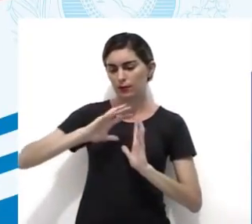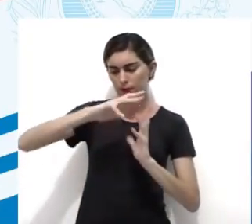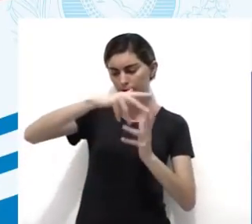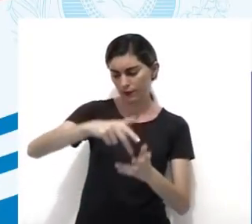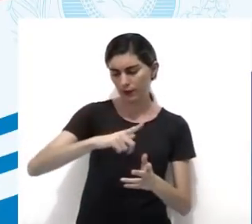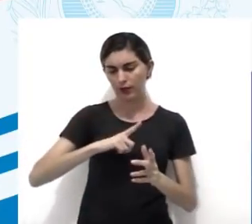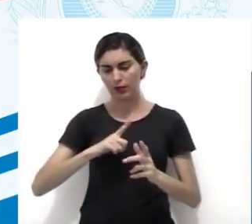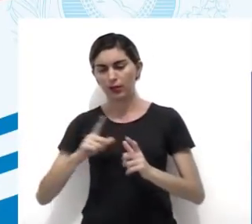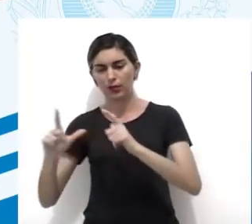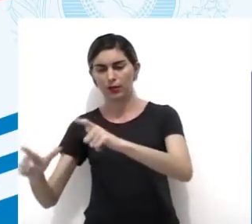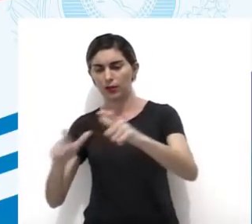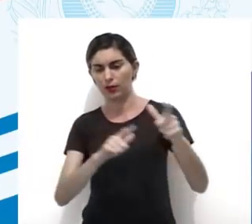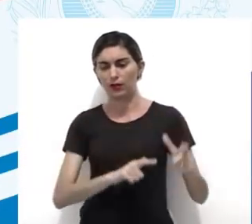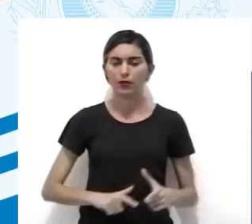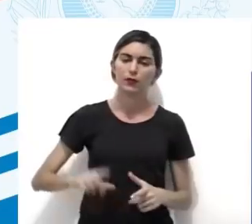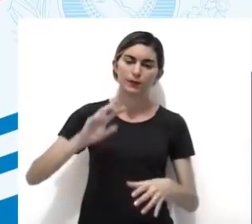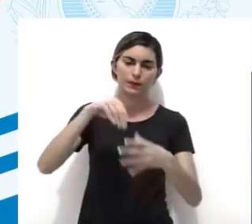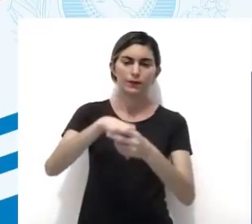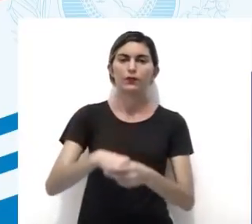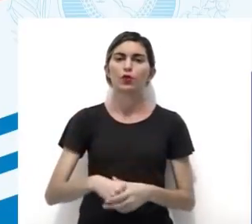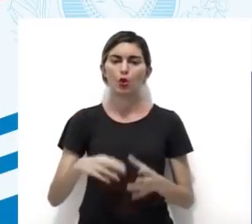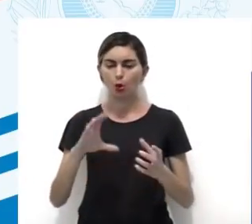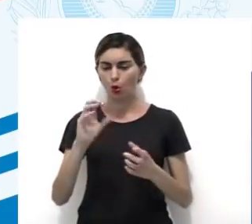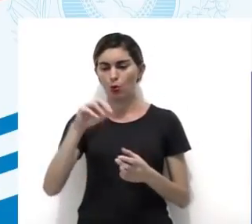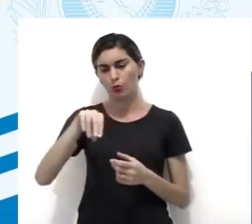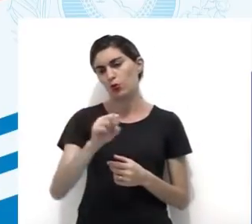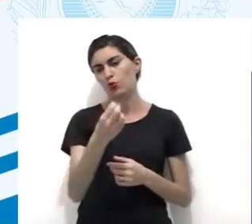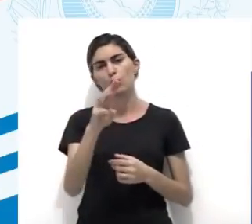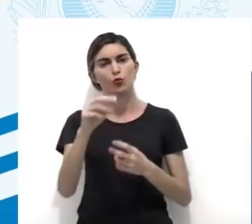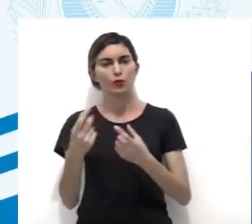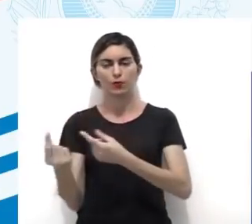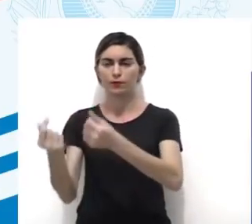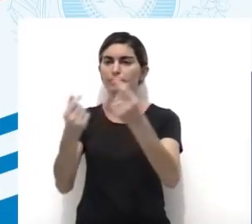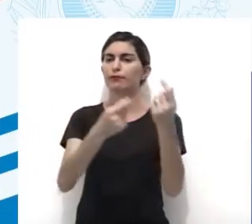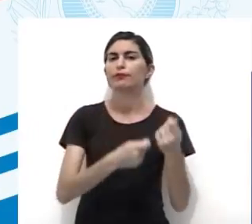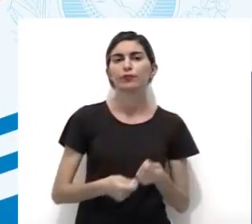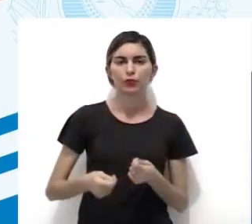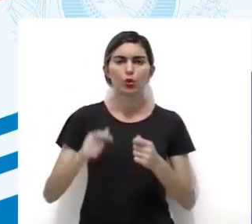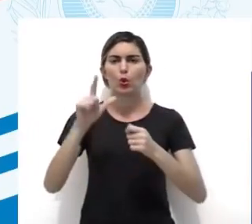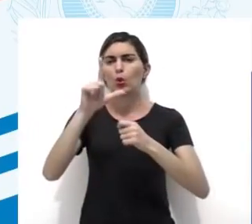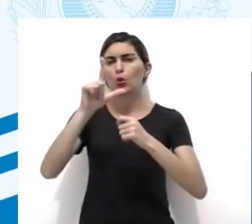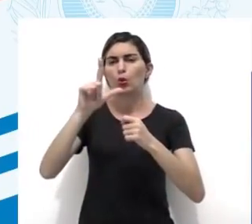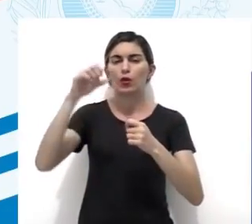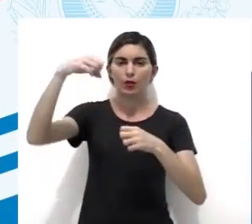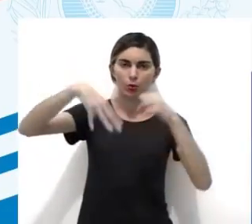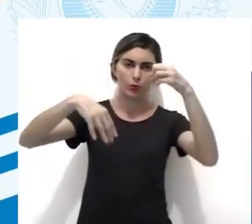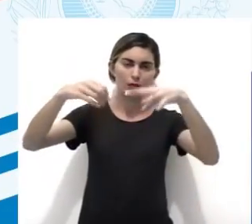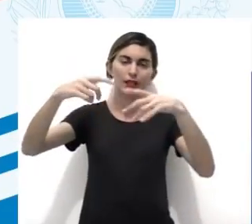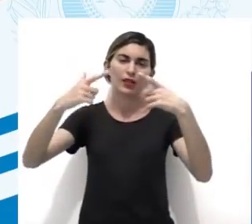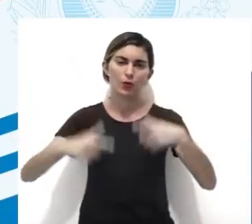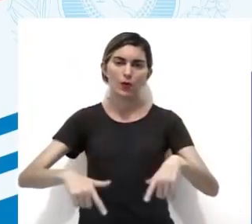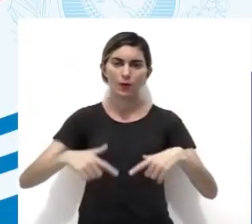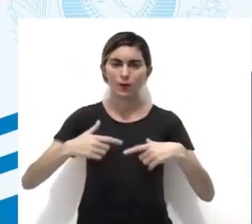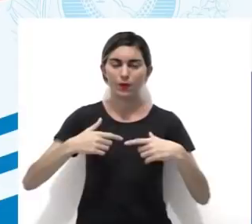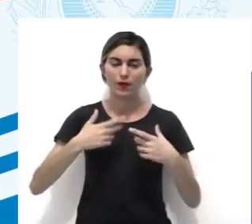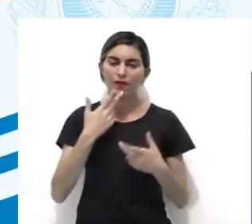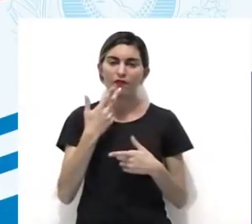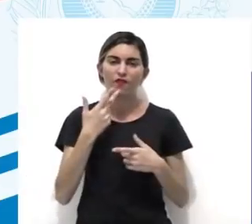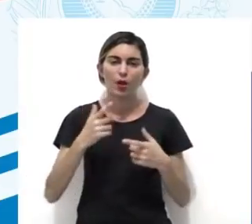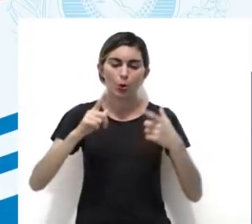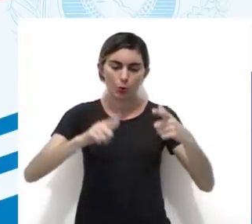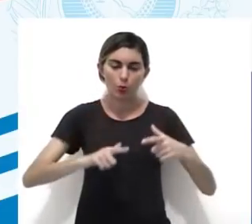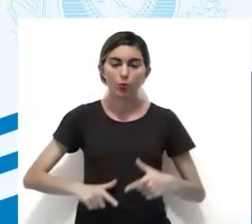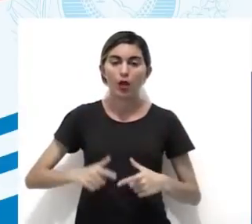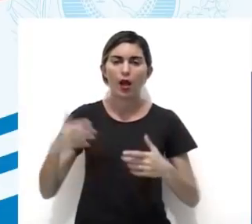Existem espaços que estão incluídos nesse consumo, ou seja, espaços luminosos, o professor Milton Santos chamou de espaços luminosos, onde